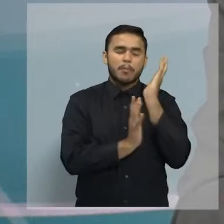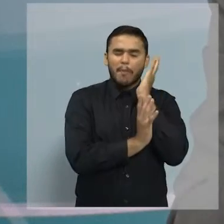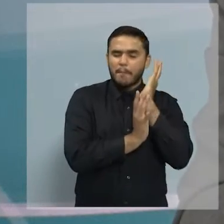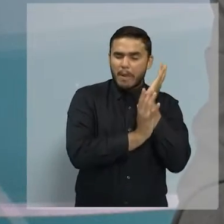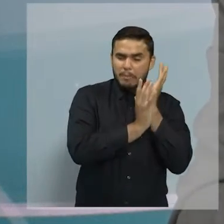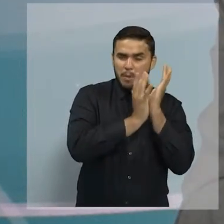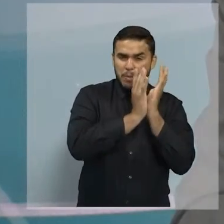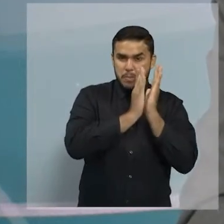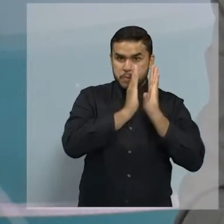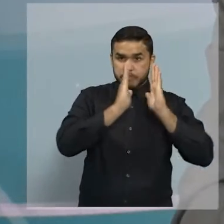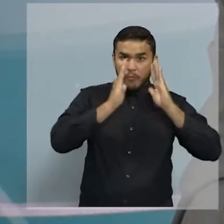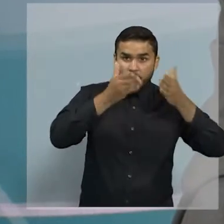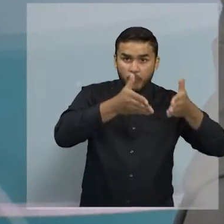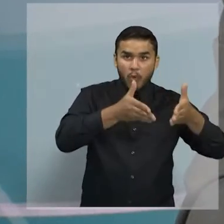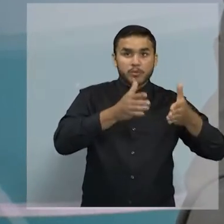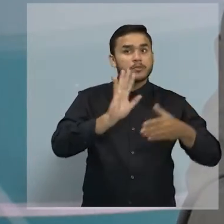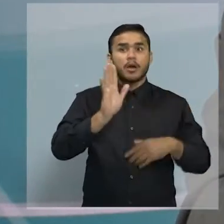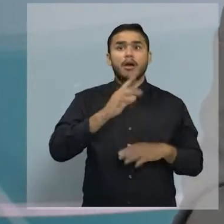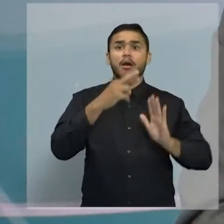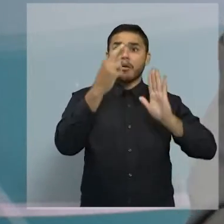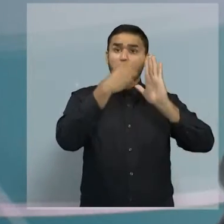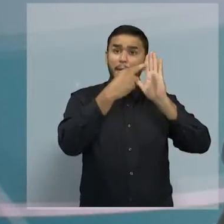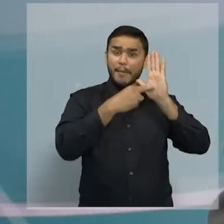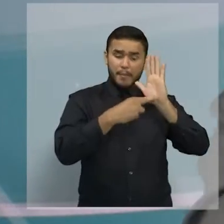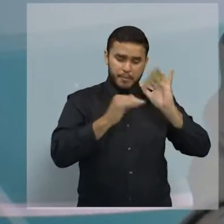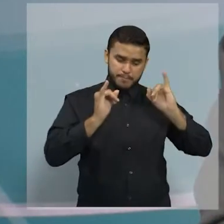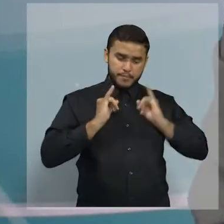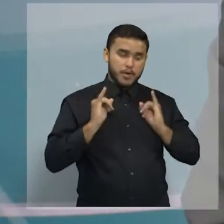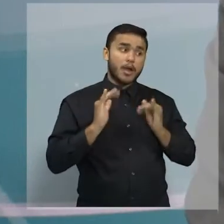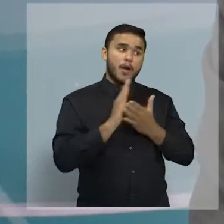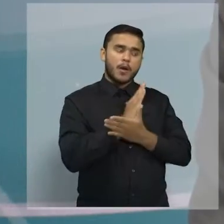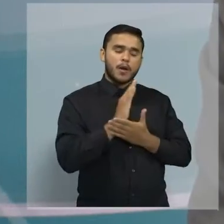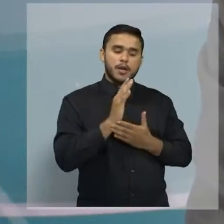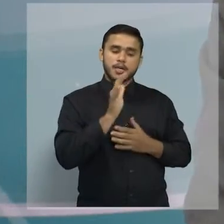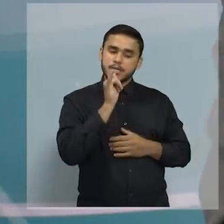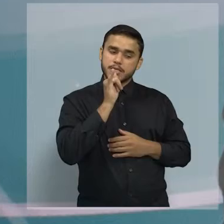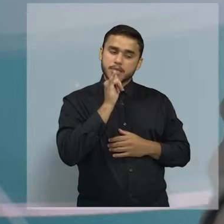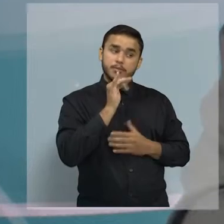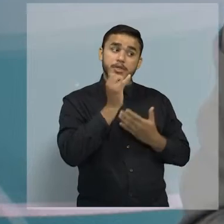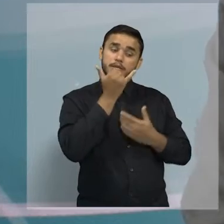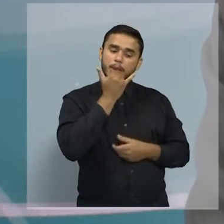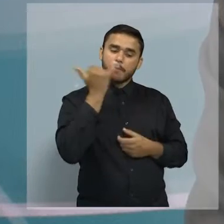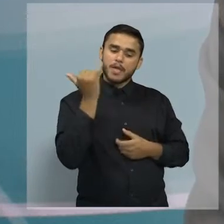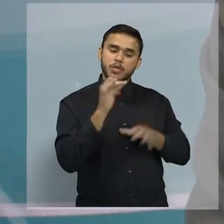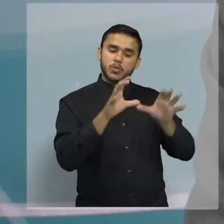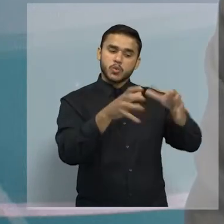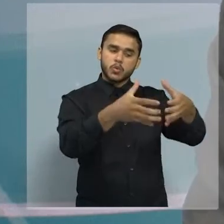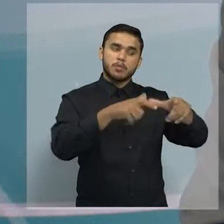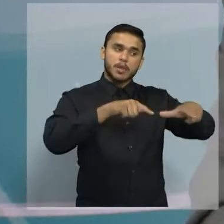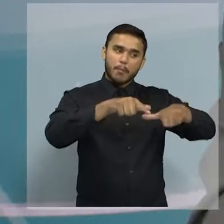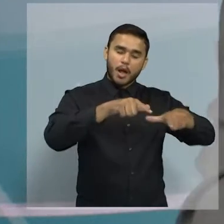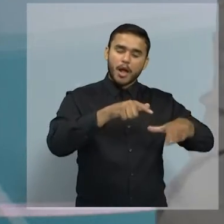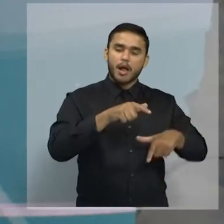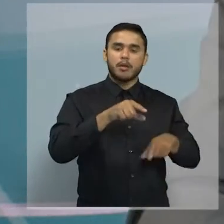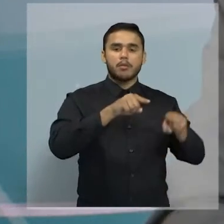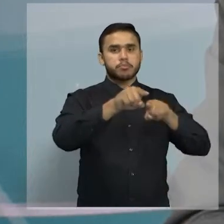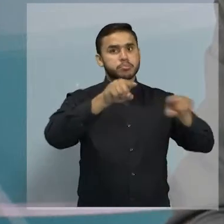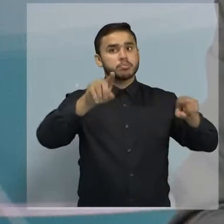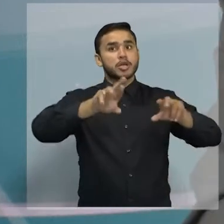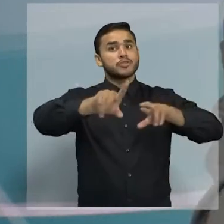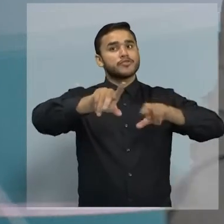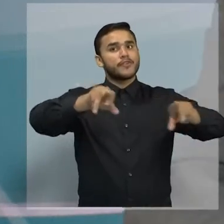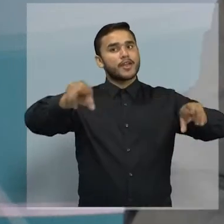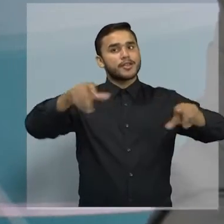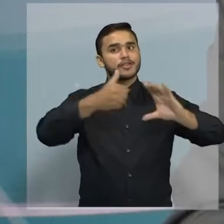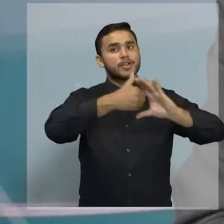sistema previdenciário de forma flexível. Quer dizer, categorias profissionais, o Ataliba inicia aqui falando das regiões